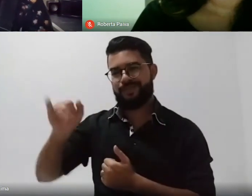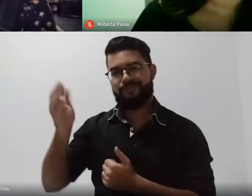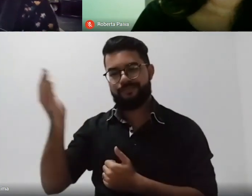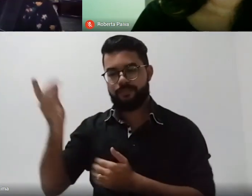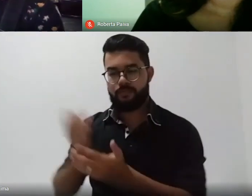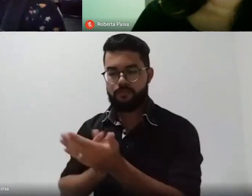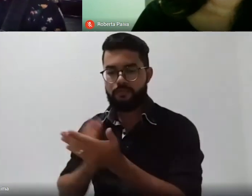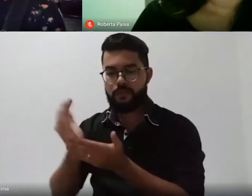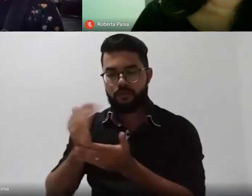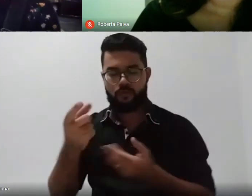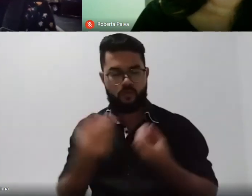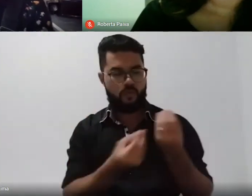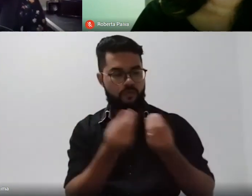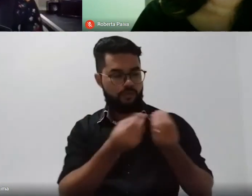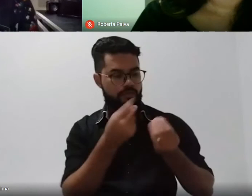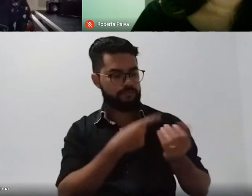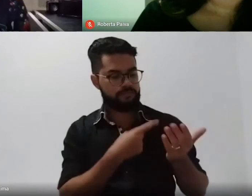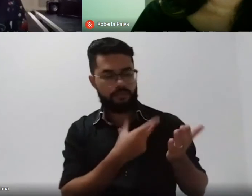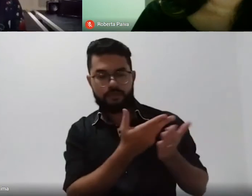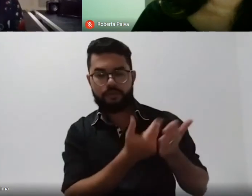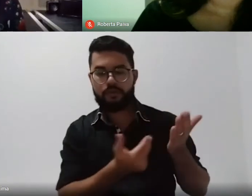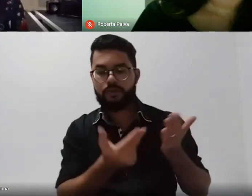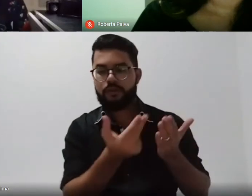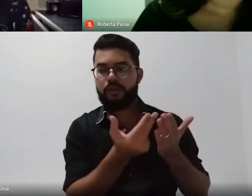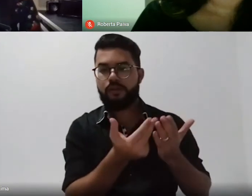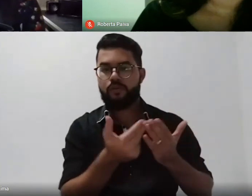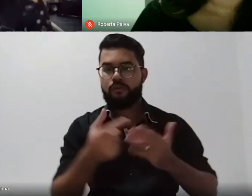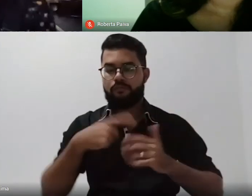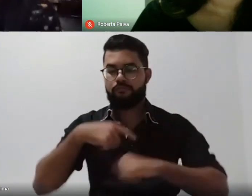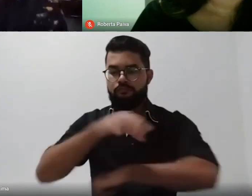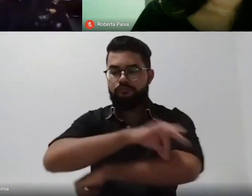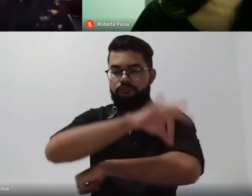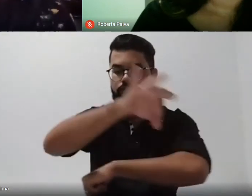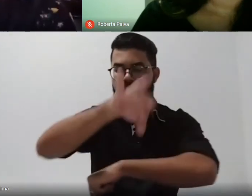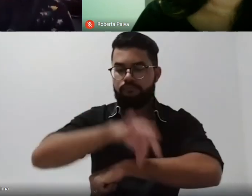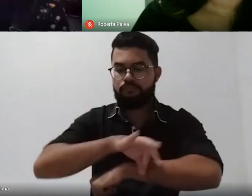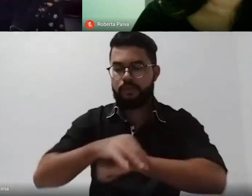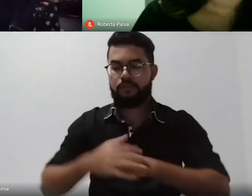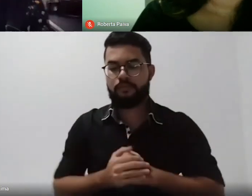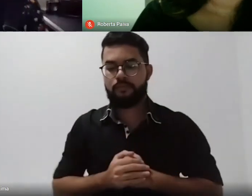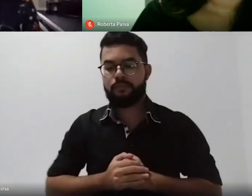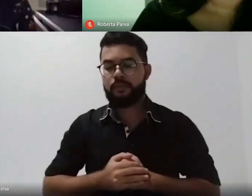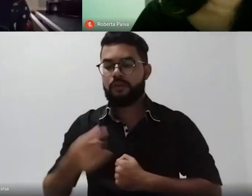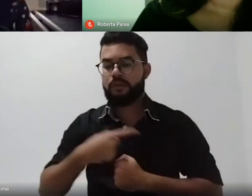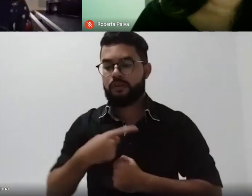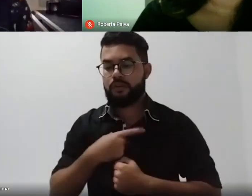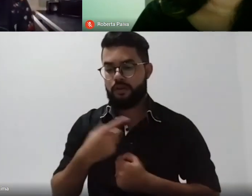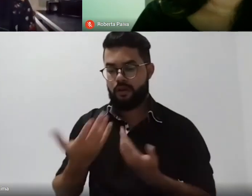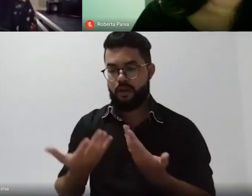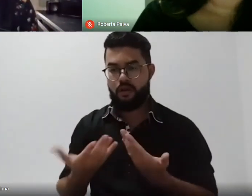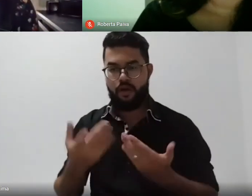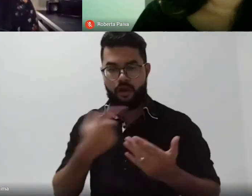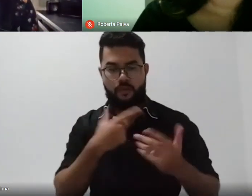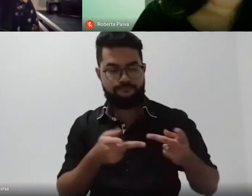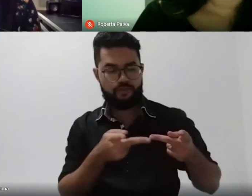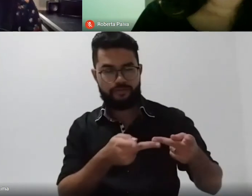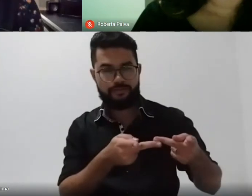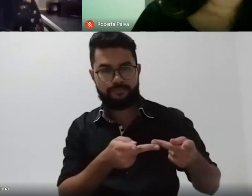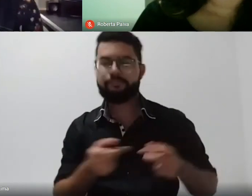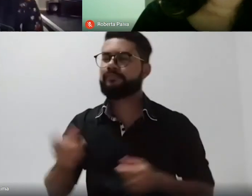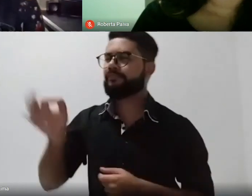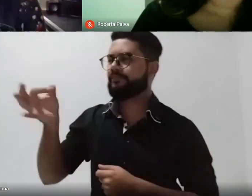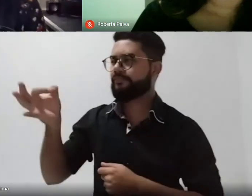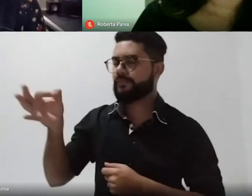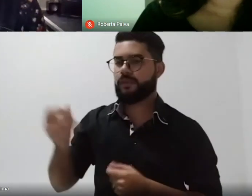desenho arquitetônico e projeto, né, Rinaldo? Isso. Foi bem assim mesmo. O Antônio relembrou bem esse processo inicial,